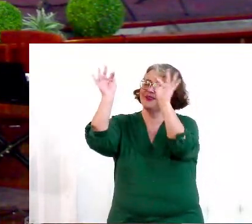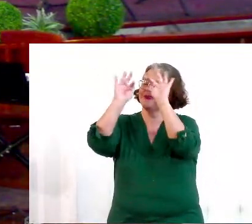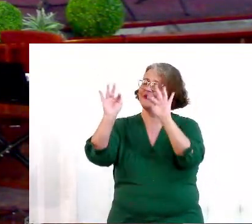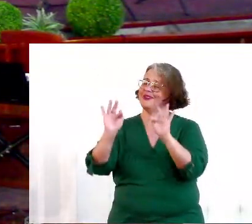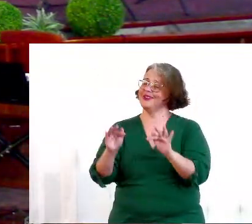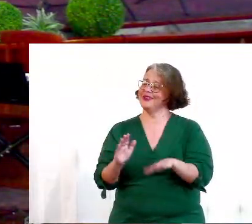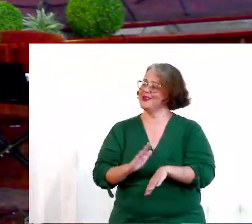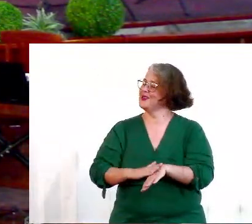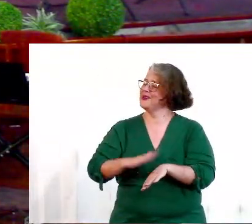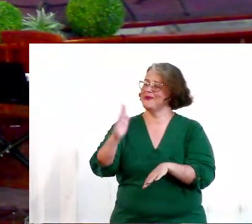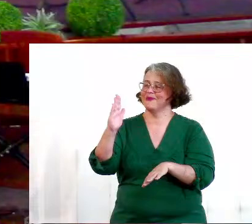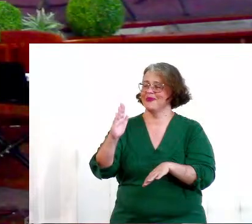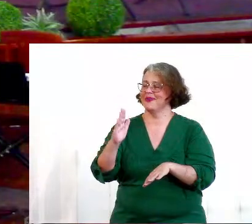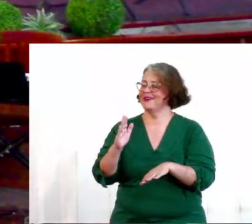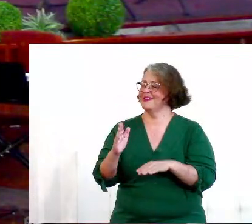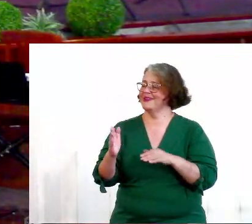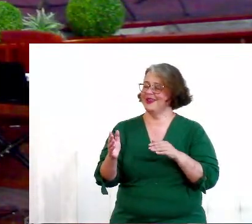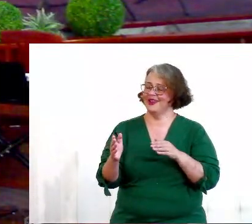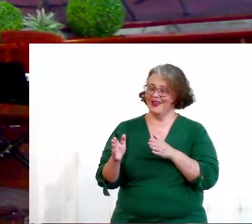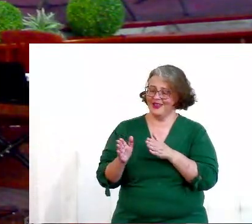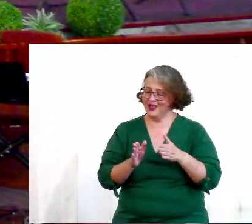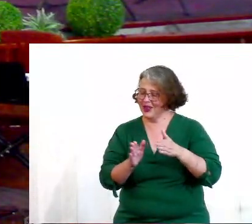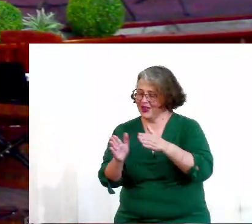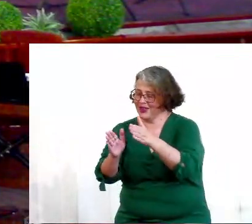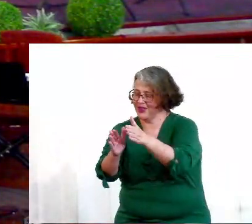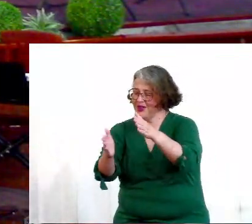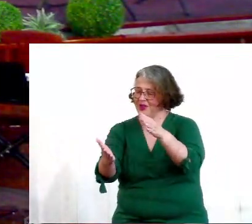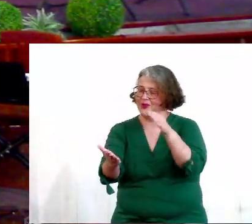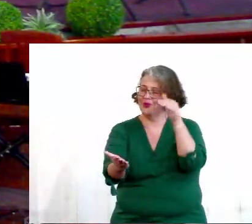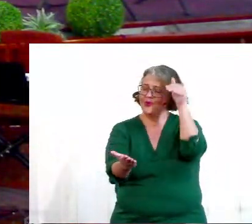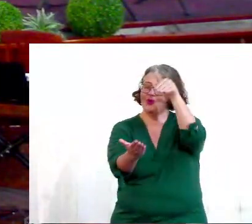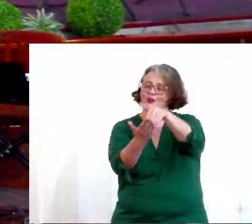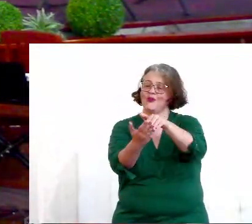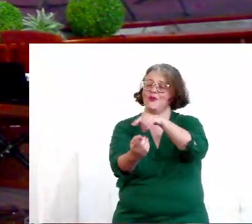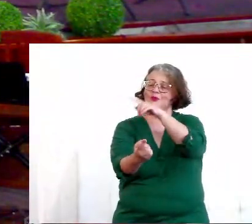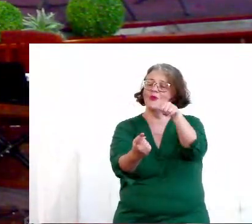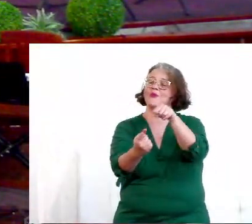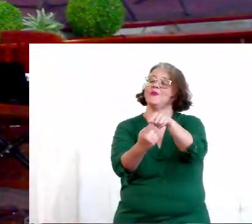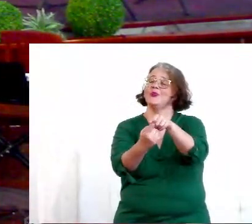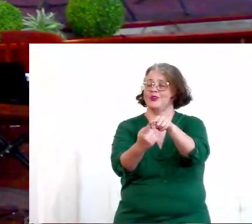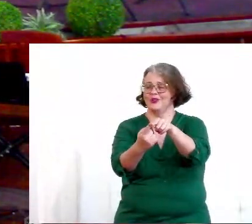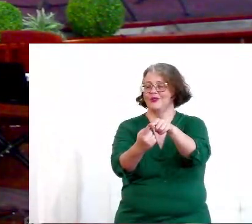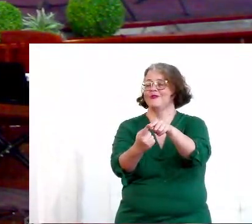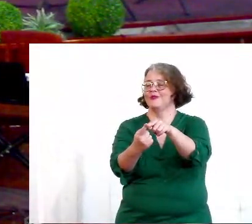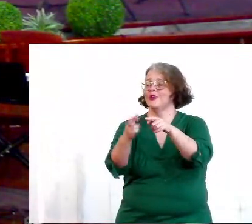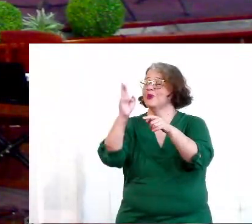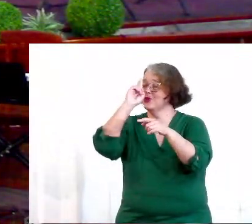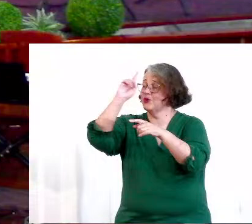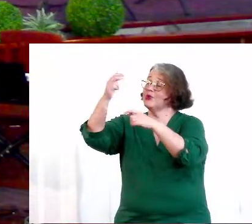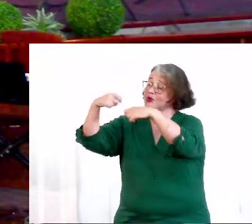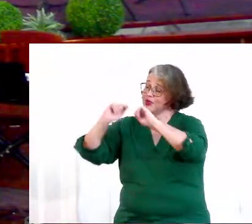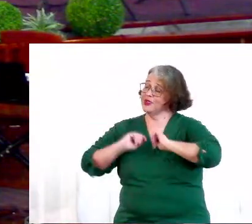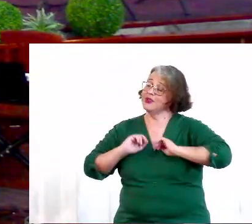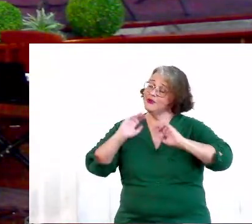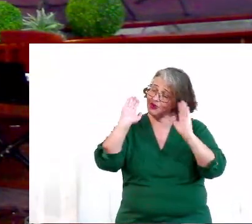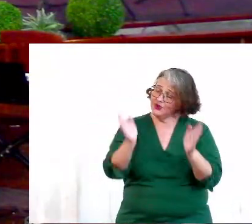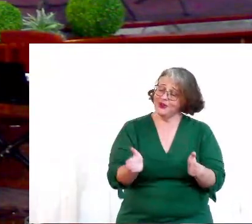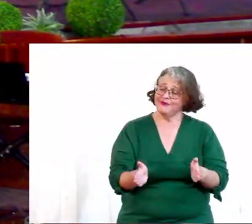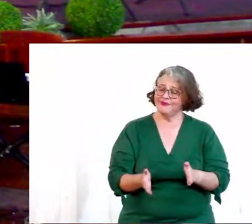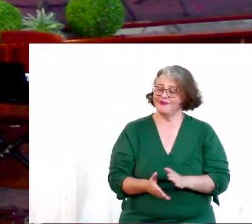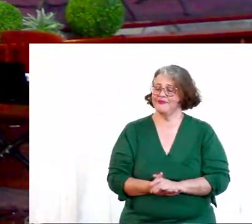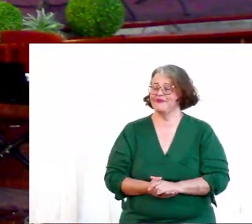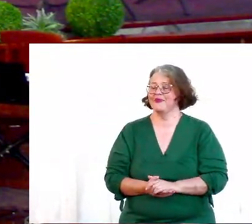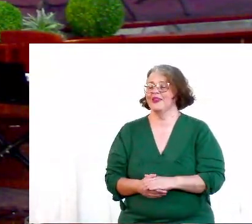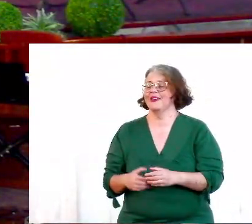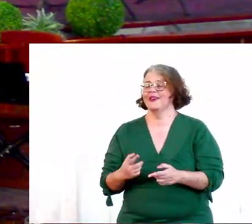caminharmos rumo a Deus, o alvo que o Senhor já destinou a nós. Obrigado pelo Teu povo, pela Tua